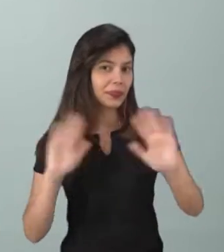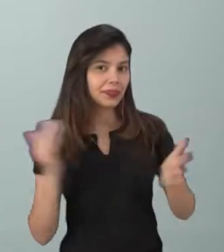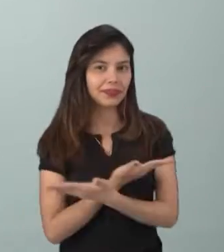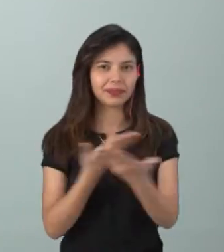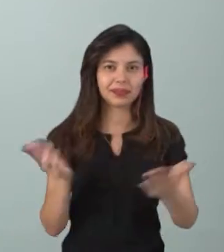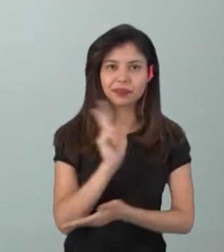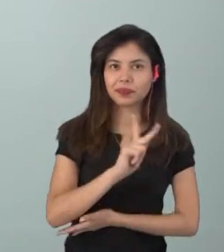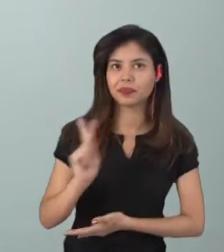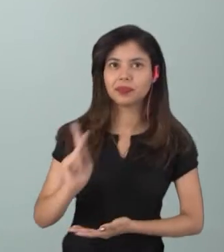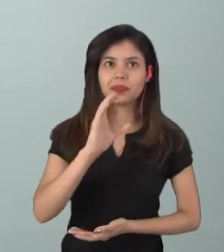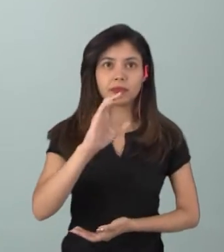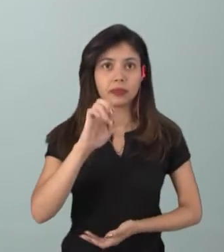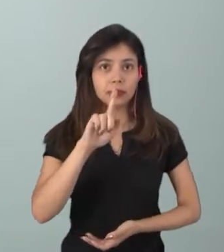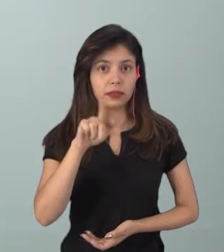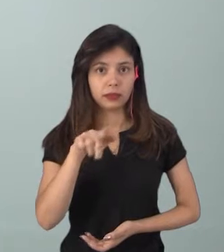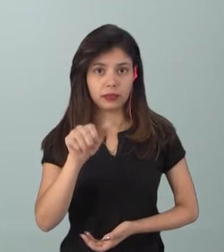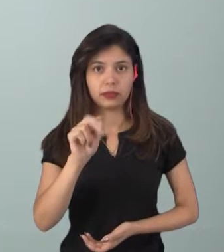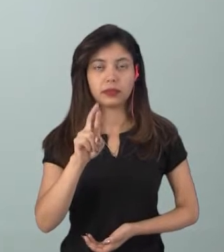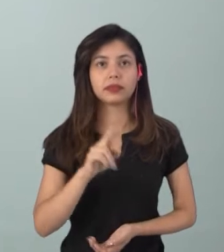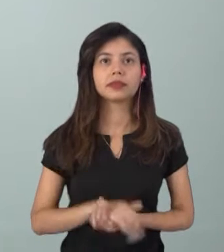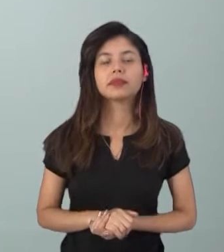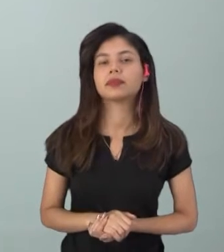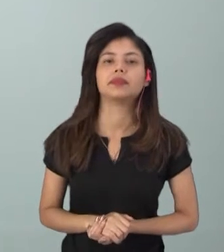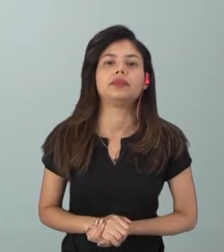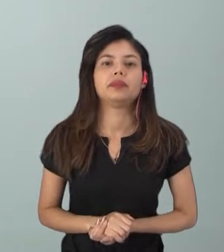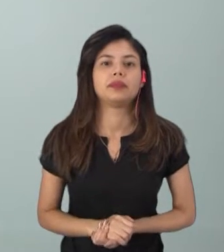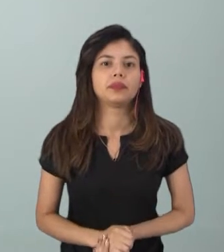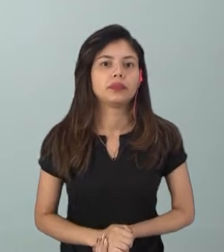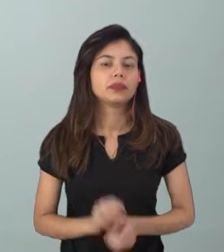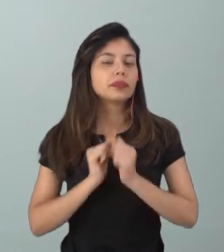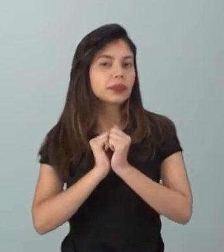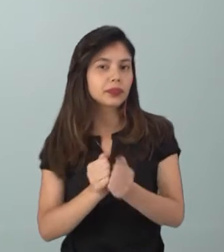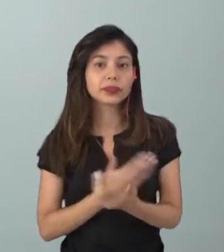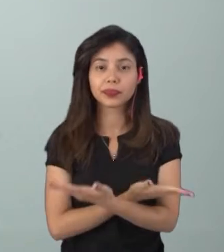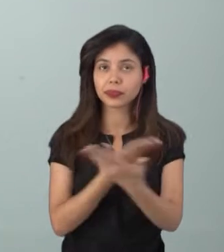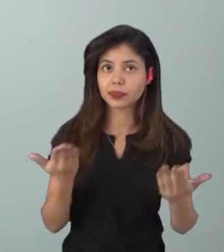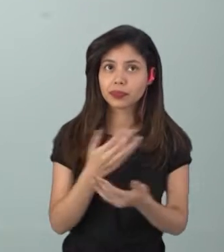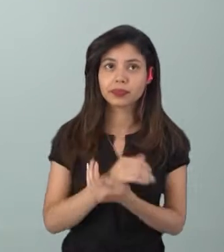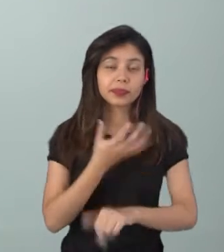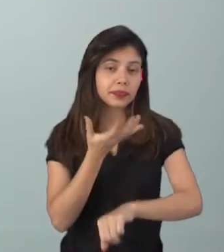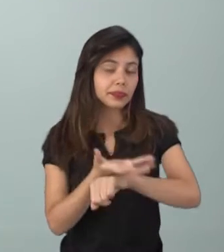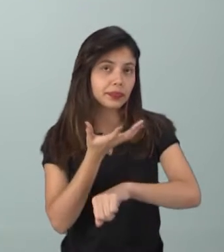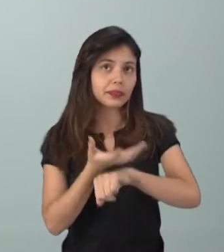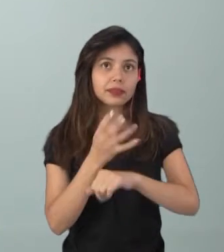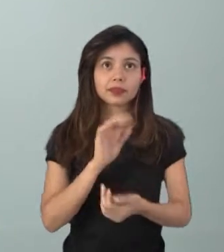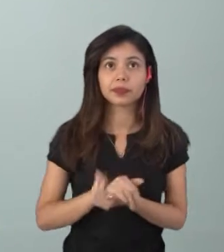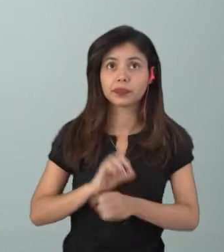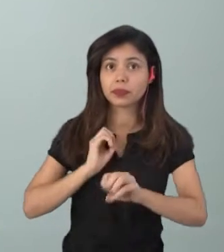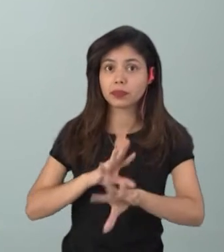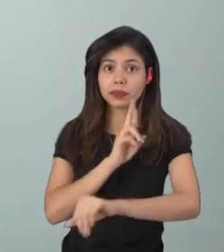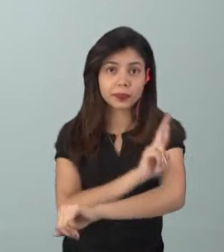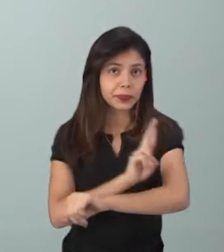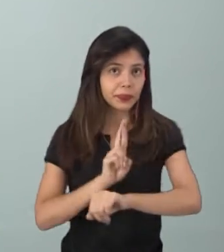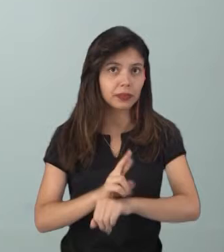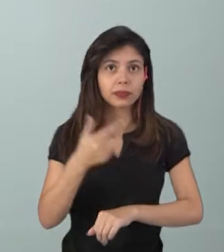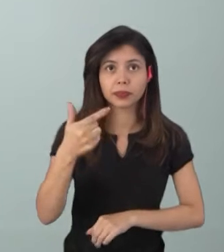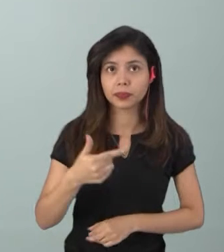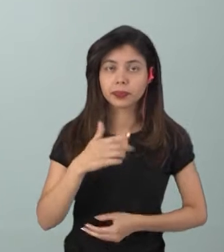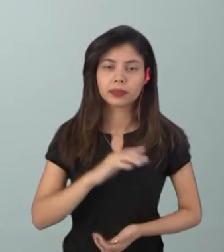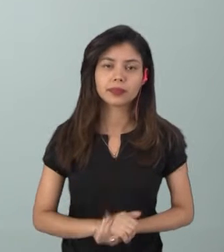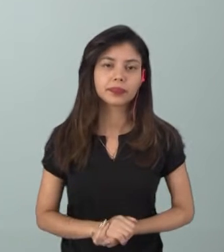Olá pessoal, sou o professor César Hildo e eu vou estar com vocês com a disciplina de Ensino Religioso Fundamental